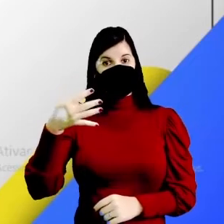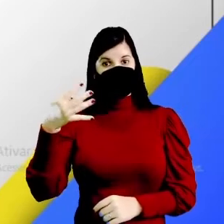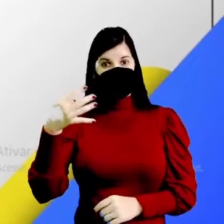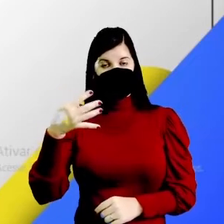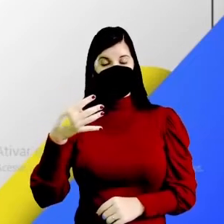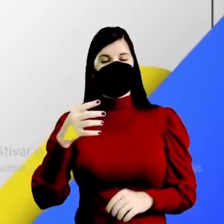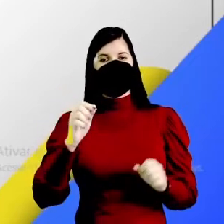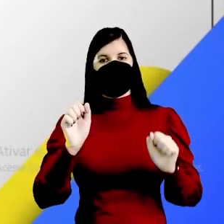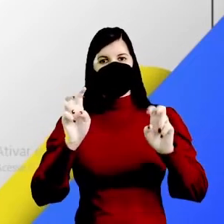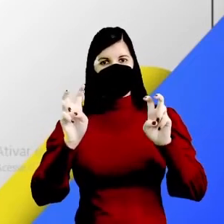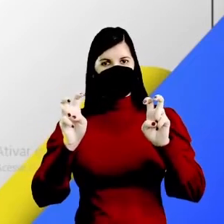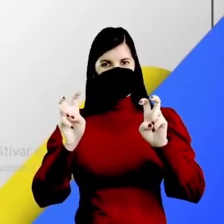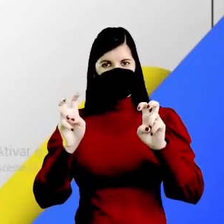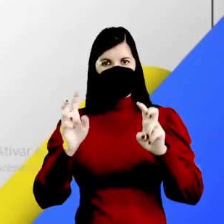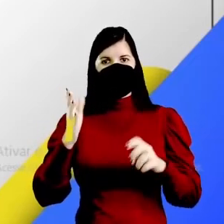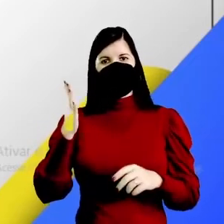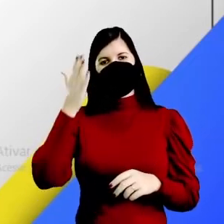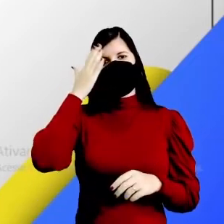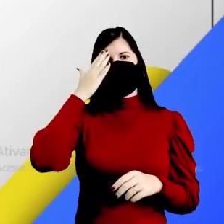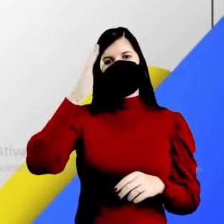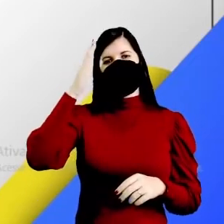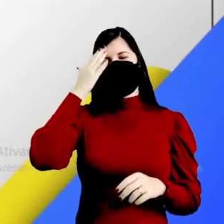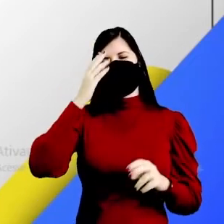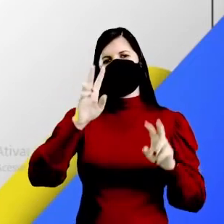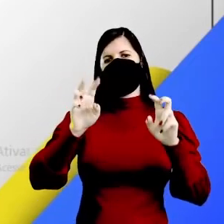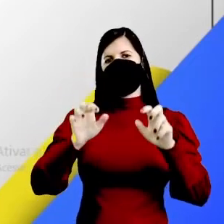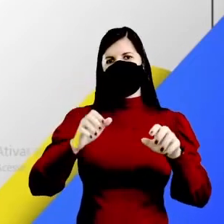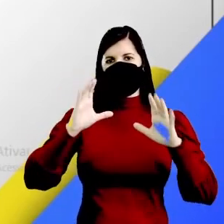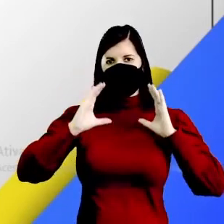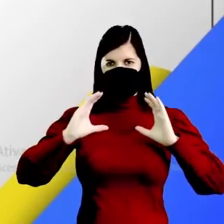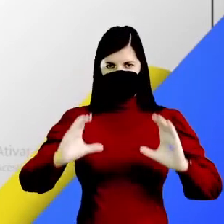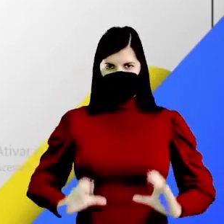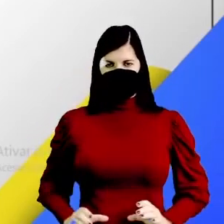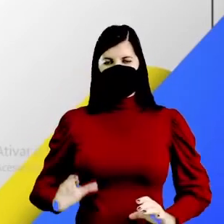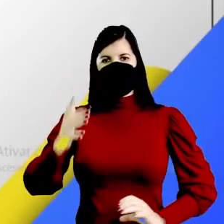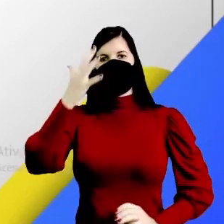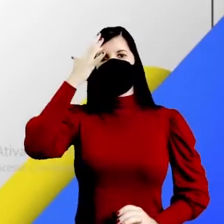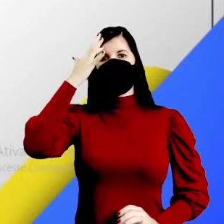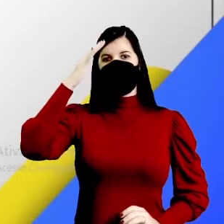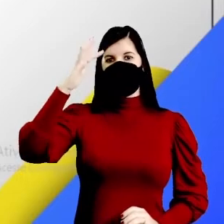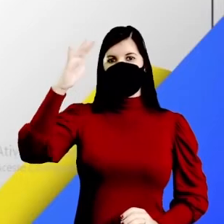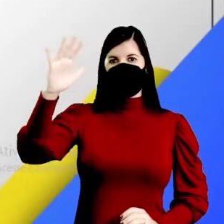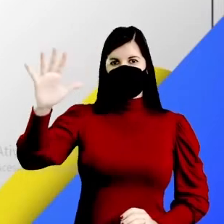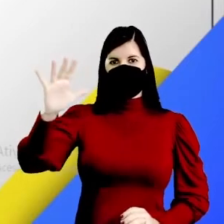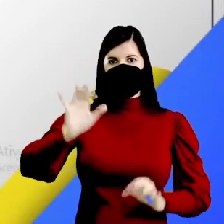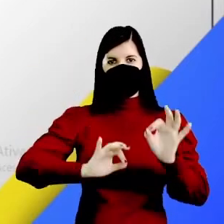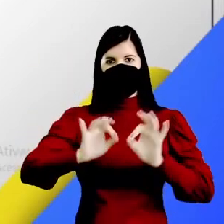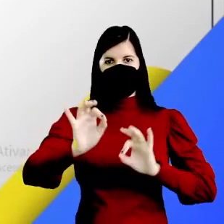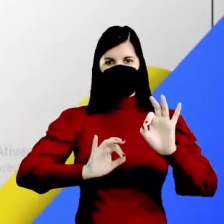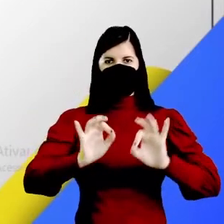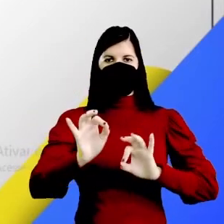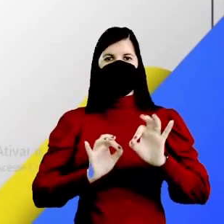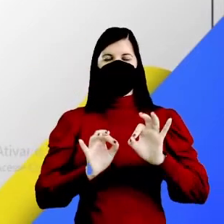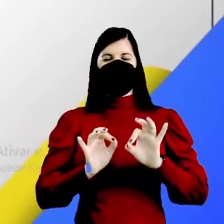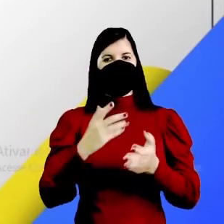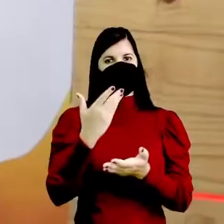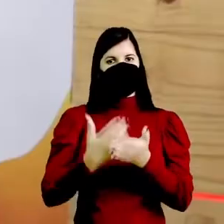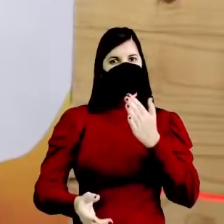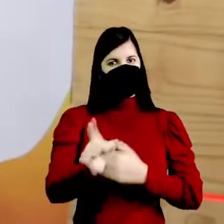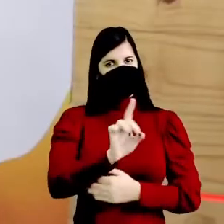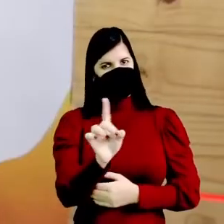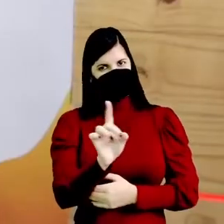última competência, a gente vai entender um pouquinho sobre os comportamentos, as teorias comportamentais na organização. Então, não